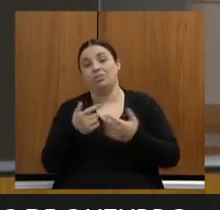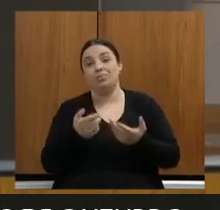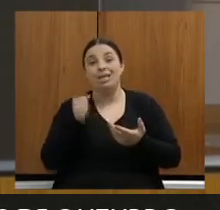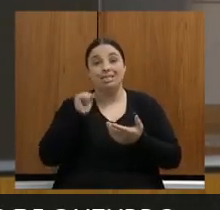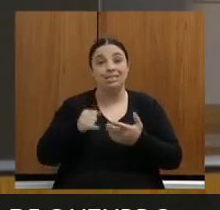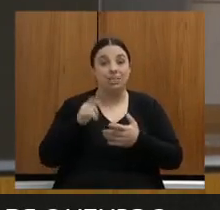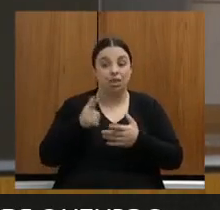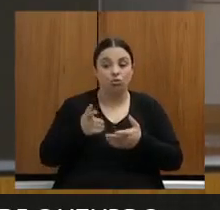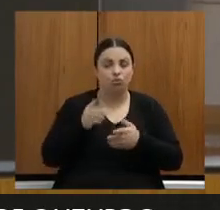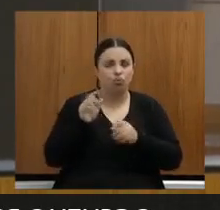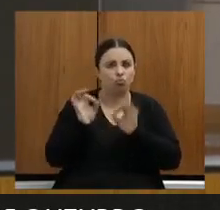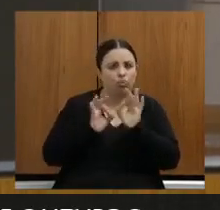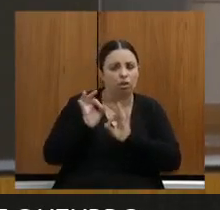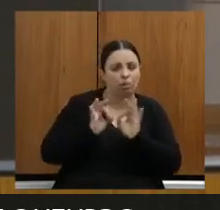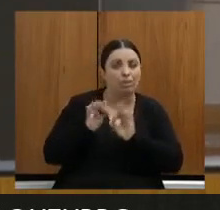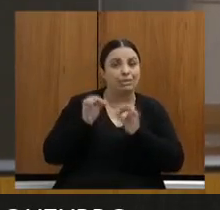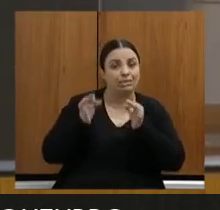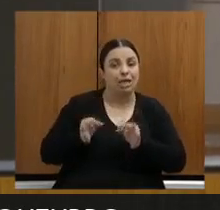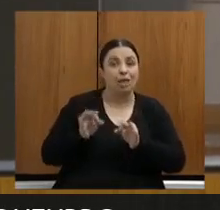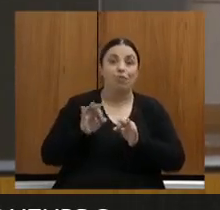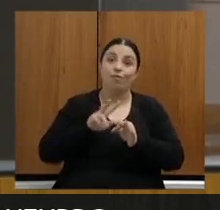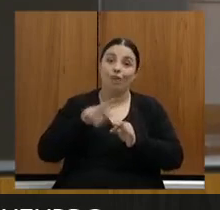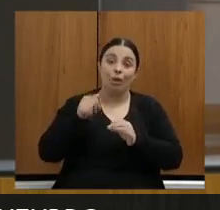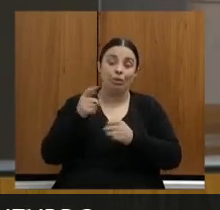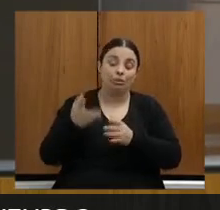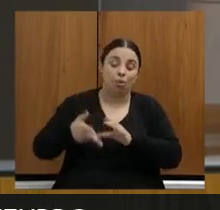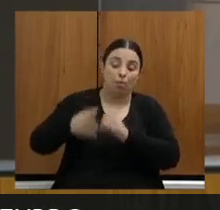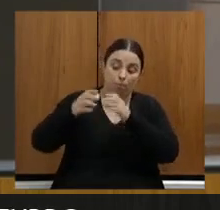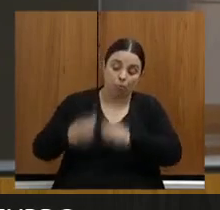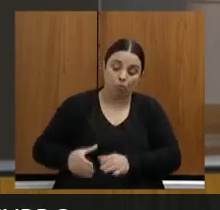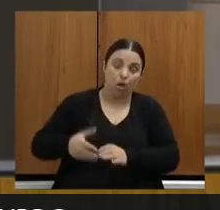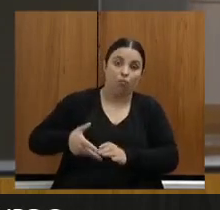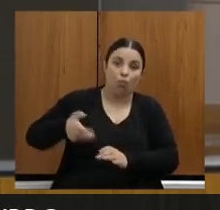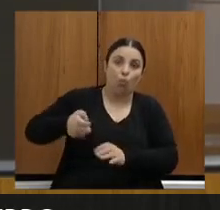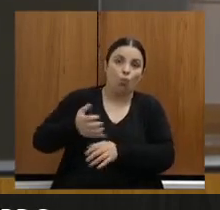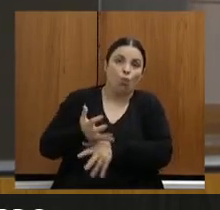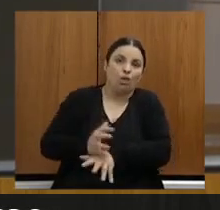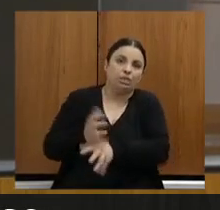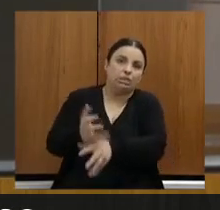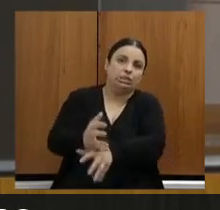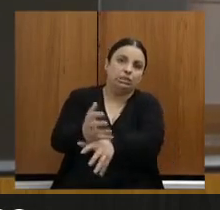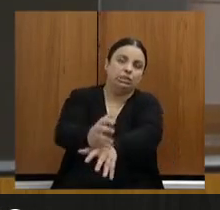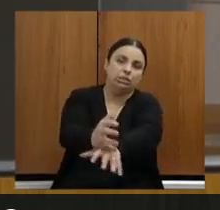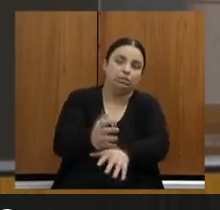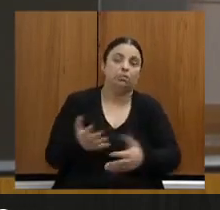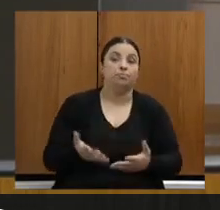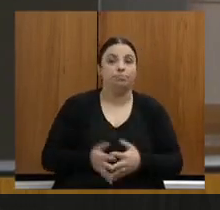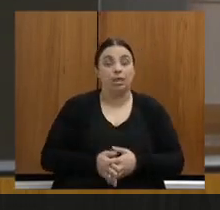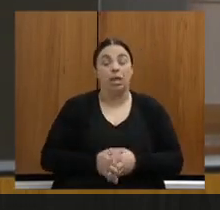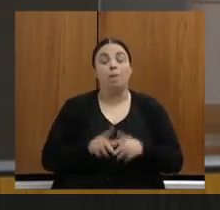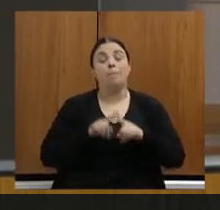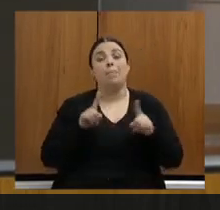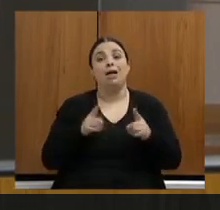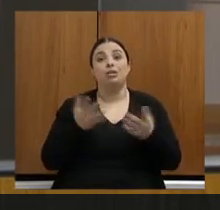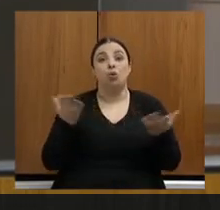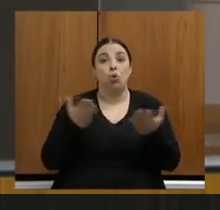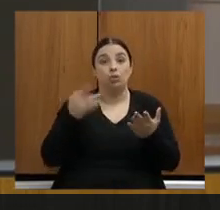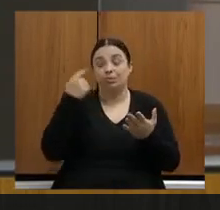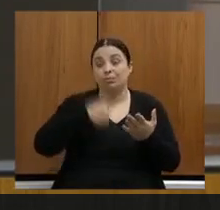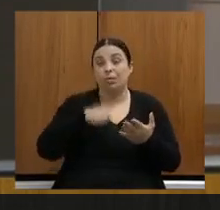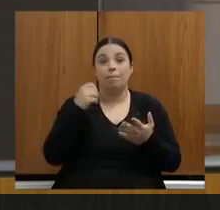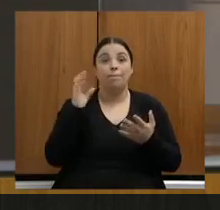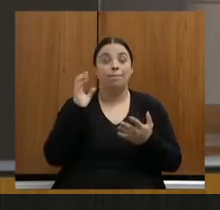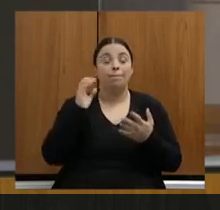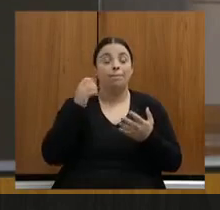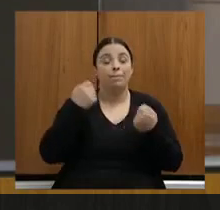tudo sabe presente E aí não vai resolver então Claro mas prima e esse é o que tem para hoje tem para hoje você tem que achar água as pessoas estão